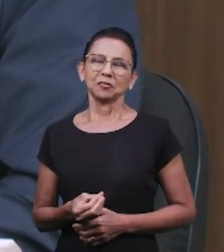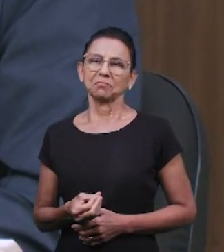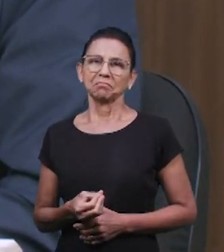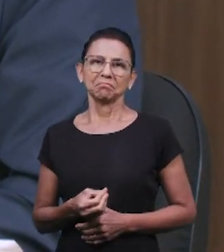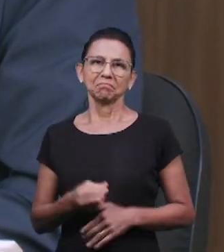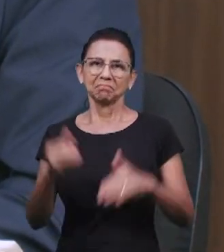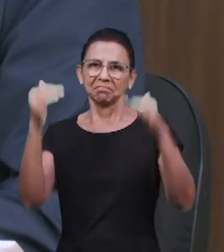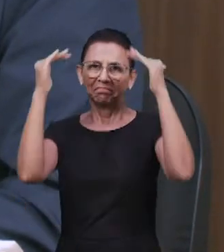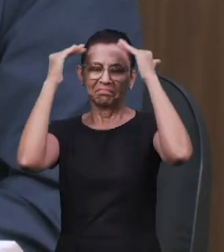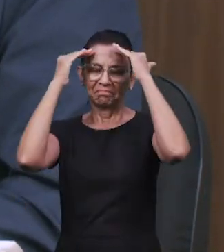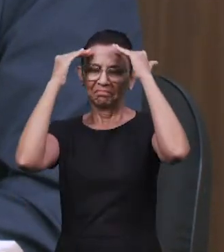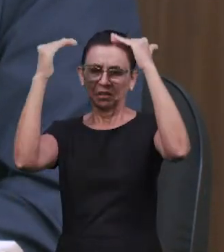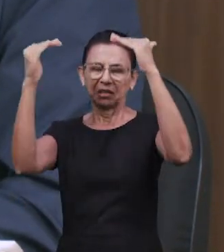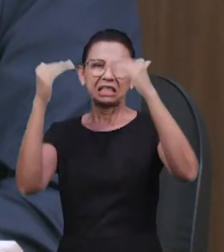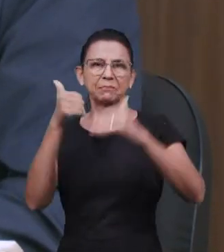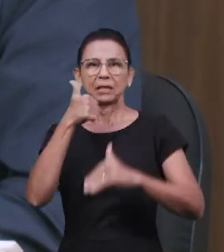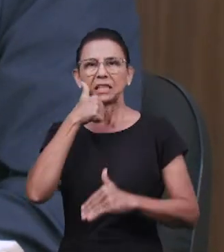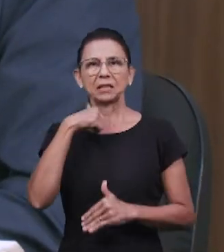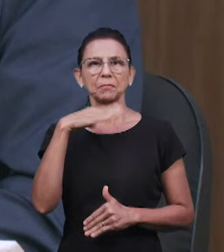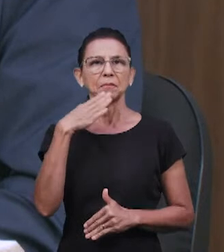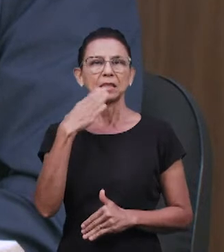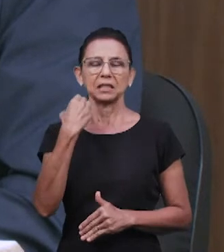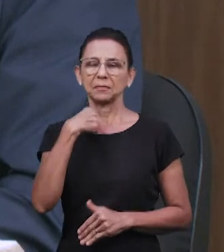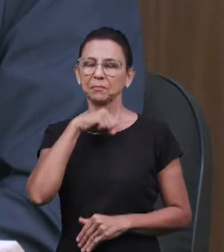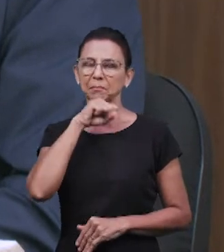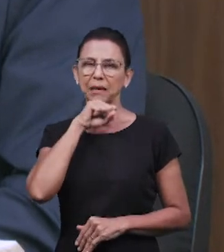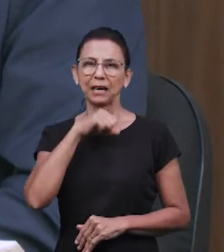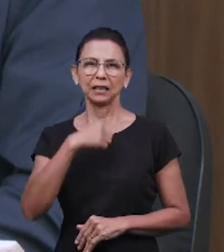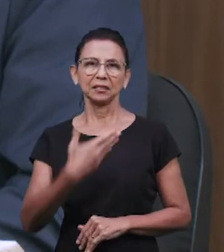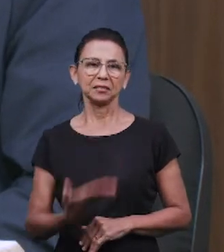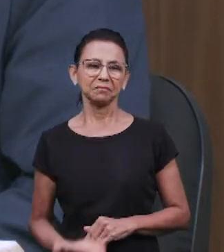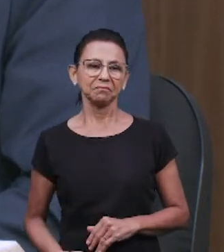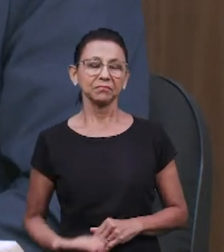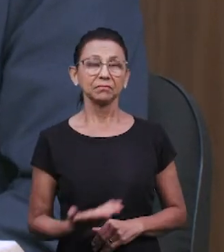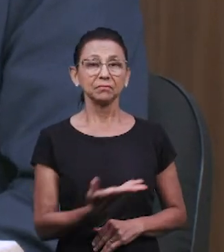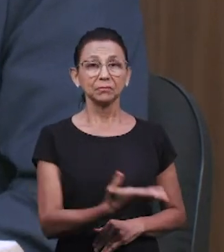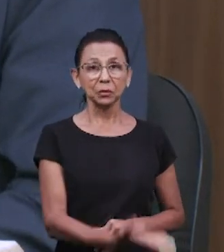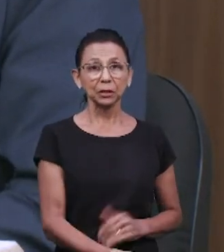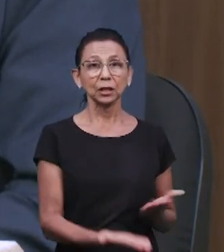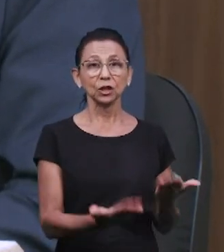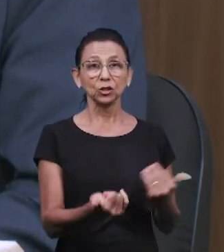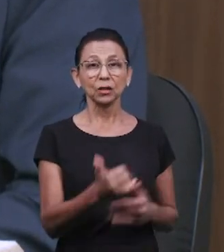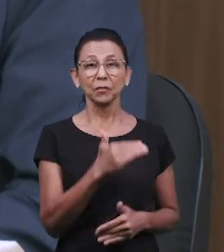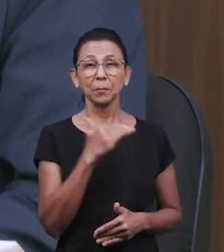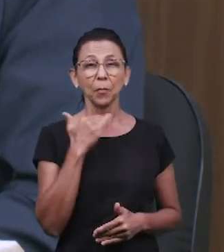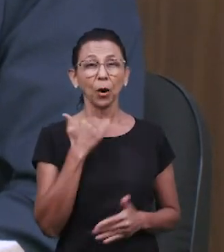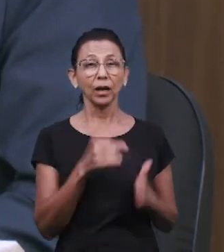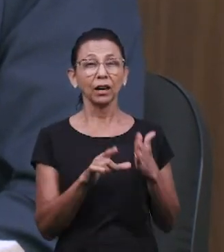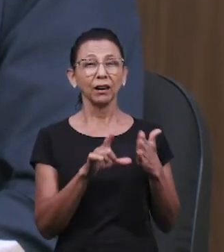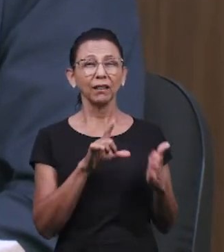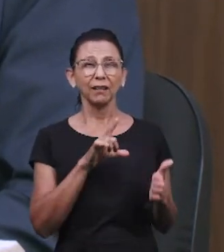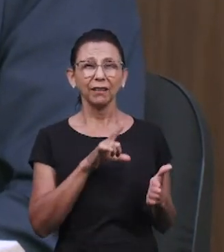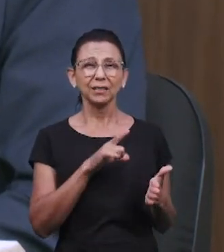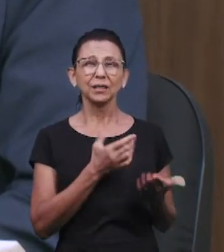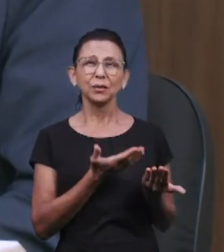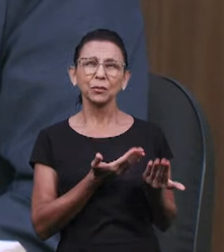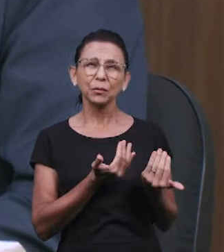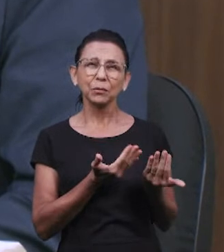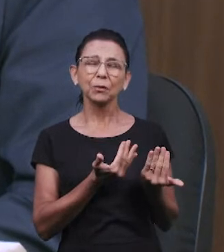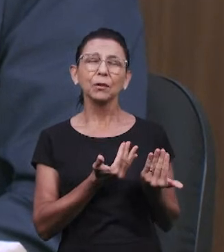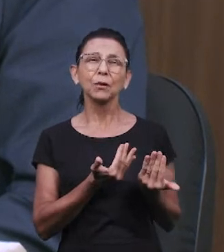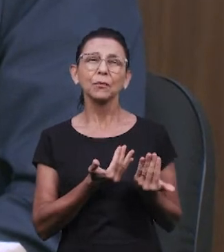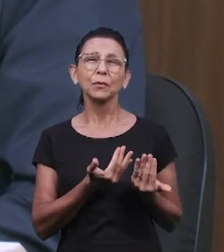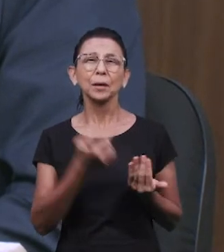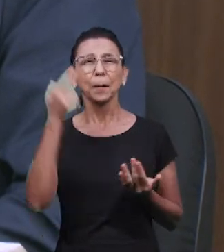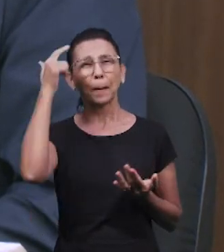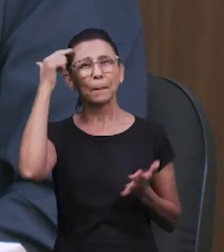morrendo cedo. Muitos aí indo do mundo e acham que o mundo é sem regras. Mas o mundo tem as regras dele, né?